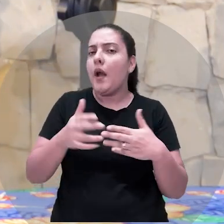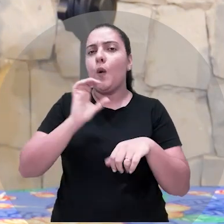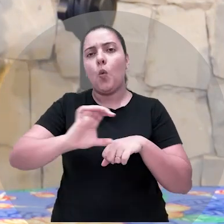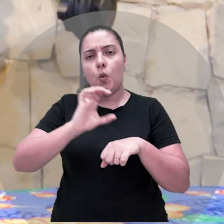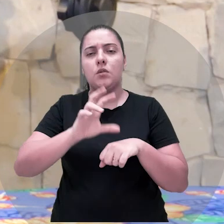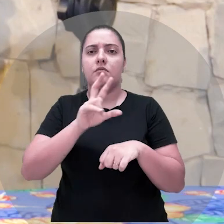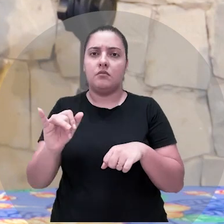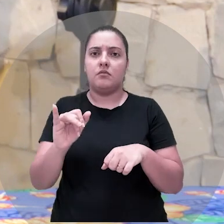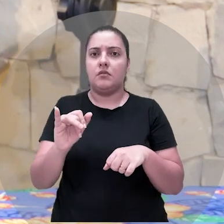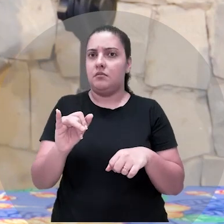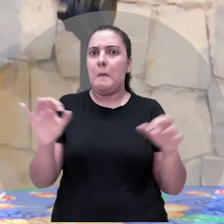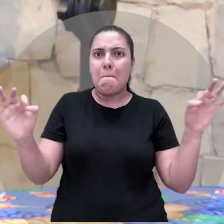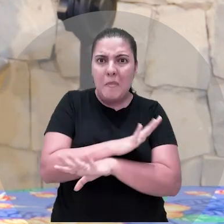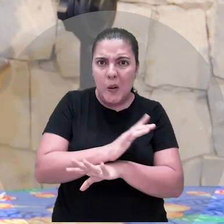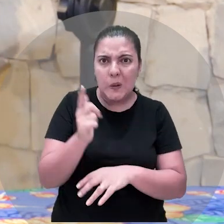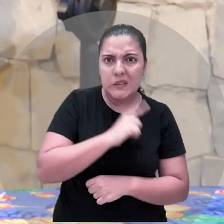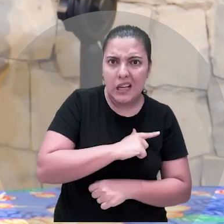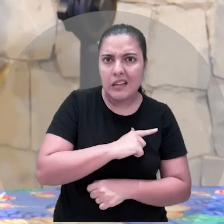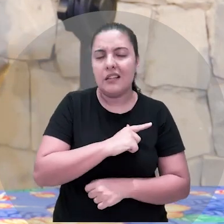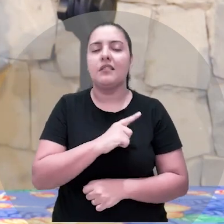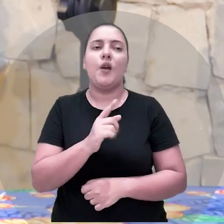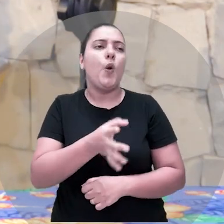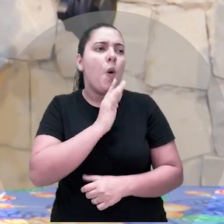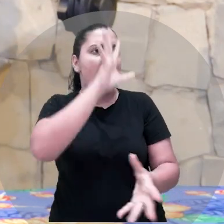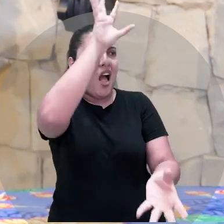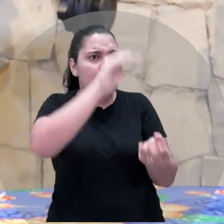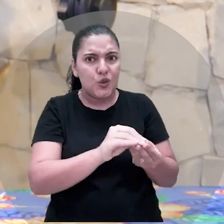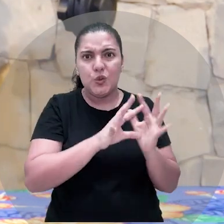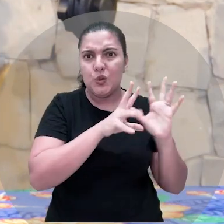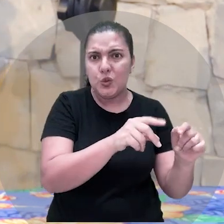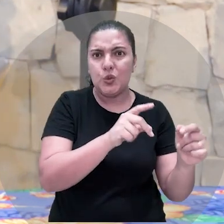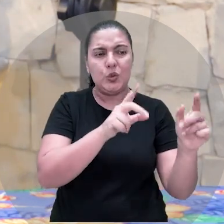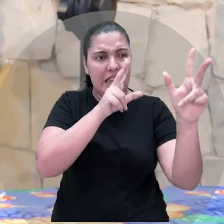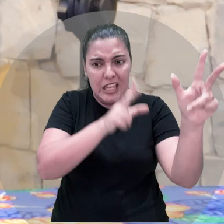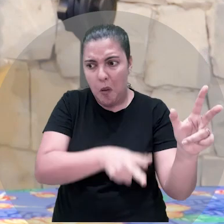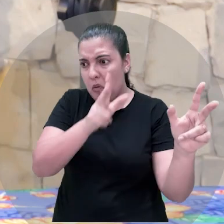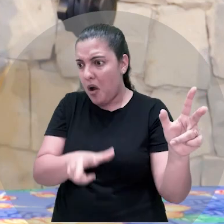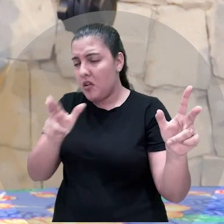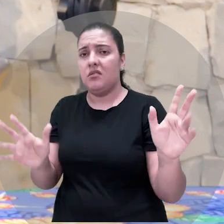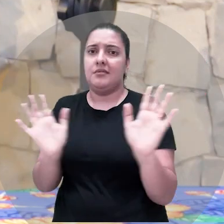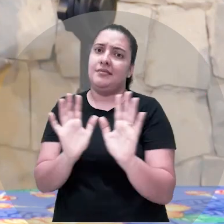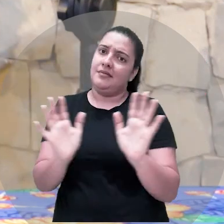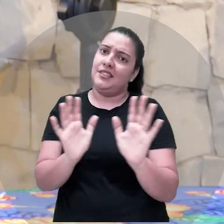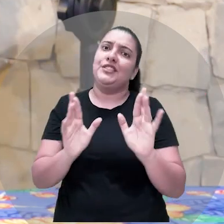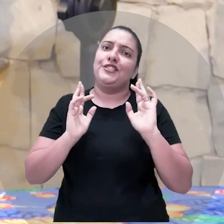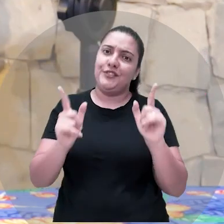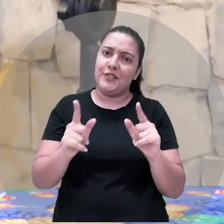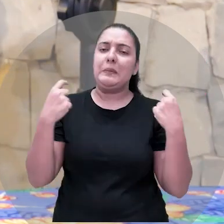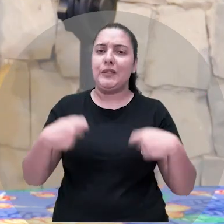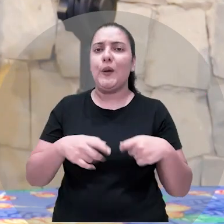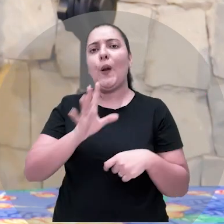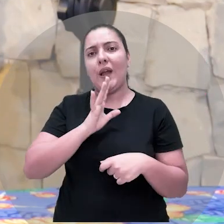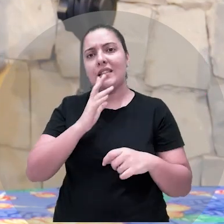a rotina da criança às vezes um dia ela não dormiu muito legal E aí eu já vou maneirar um pouco mais nos estímulos E por aí vai e